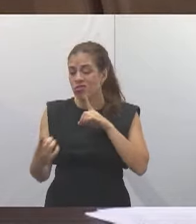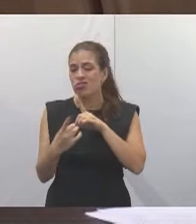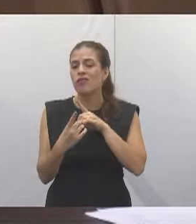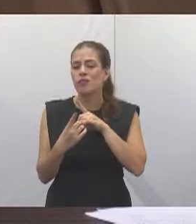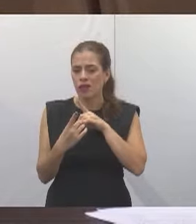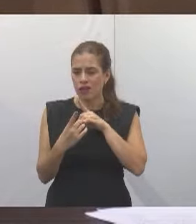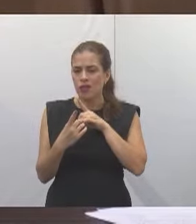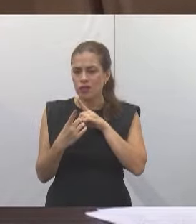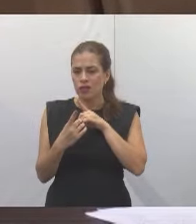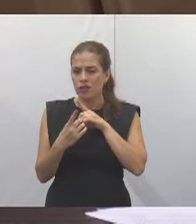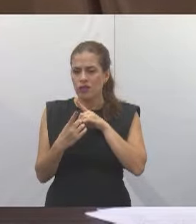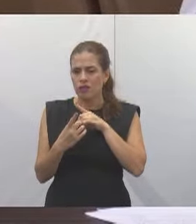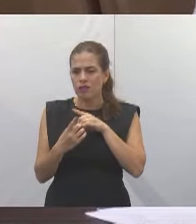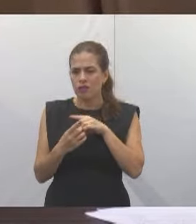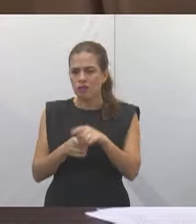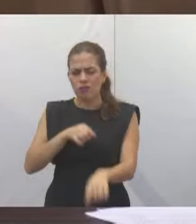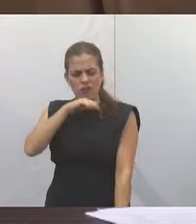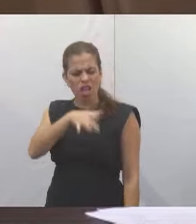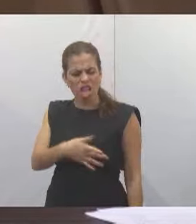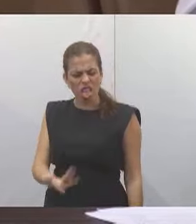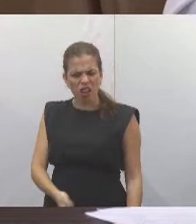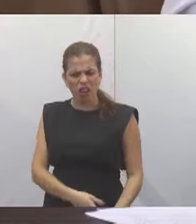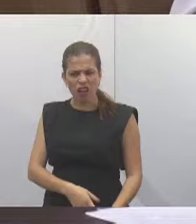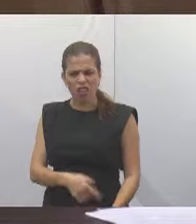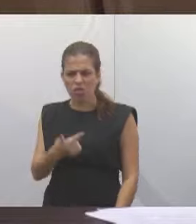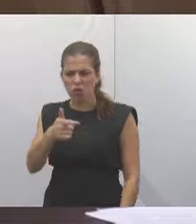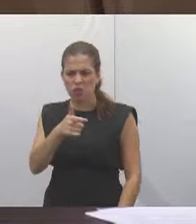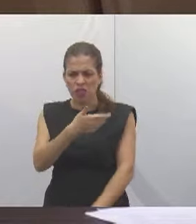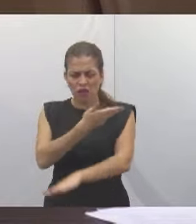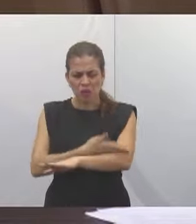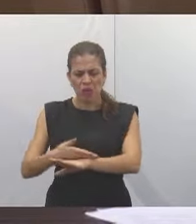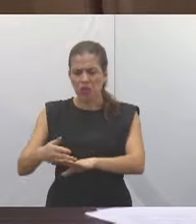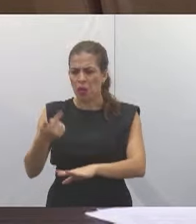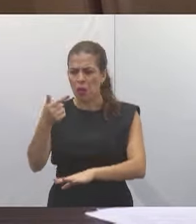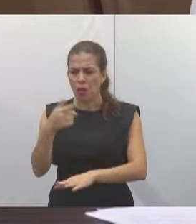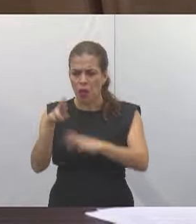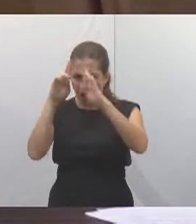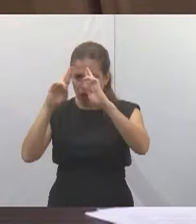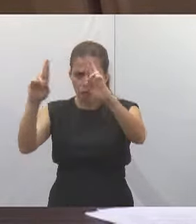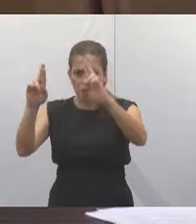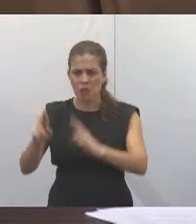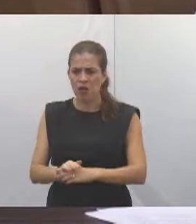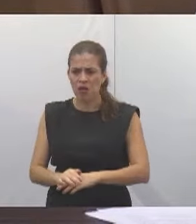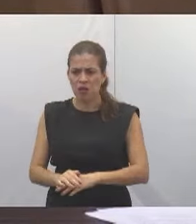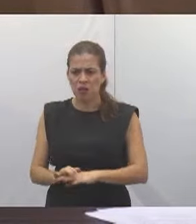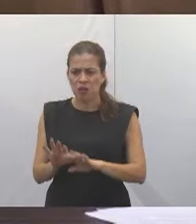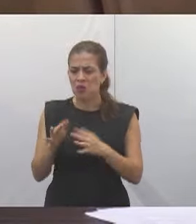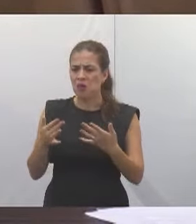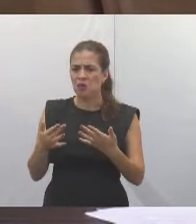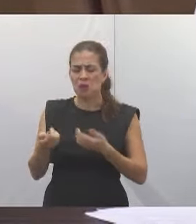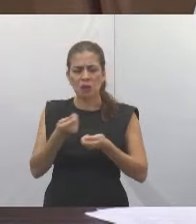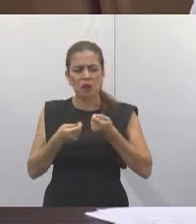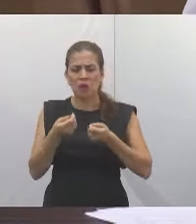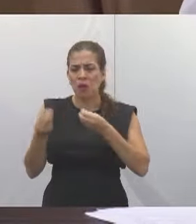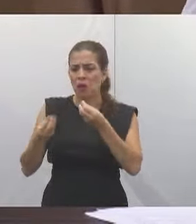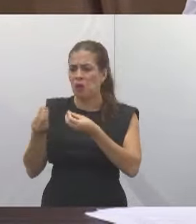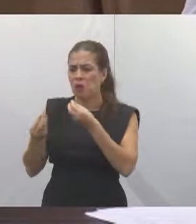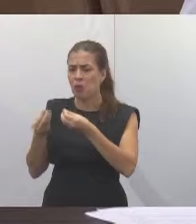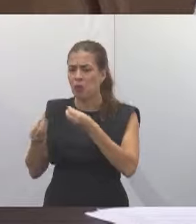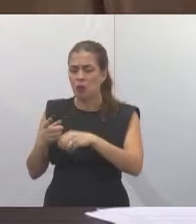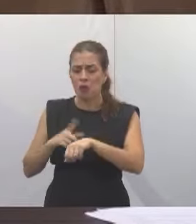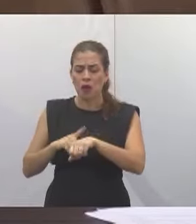atendimento, na grosseria, na falta de respeito, na falta de educação, no controle, de que forma vai atender o paciente,